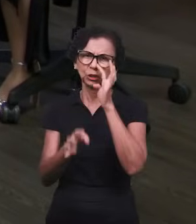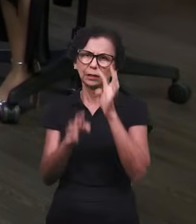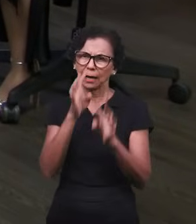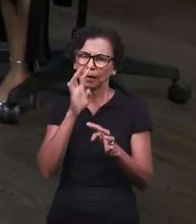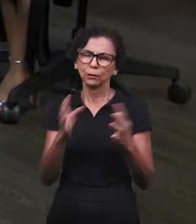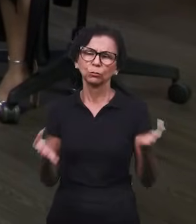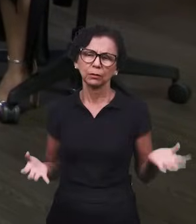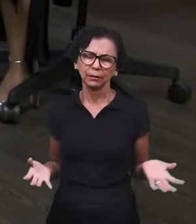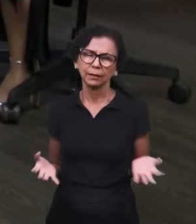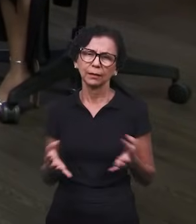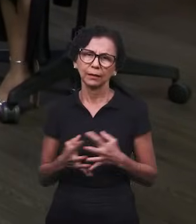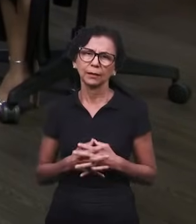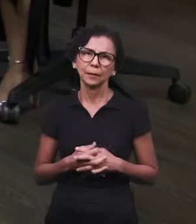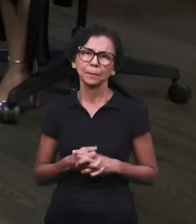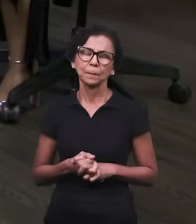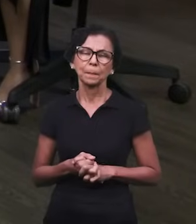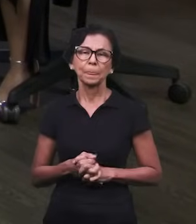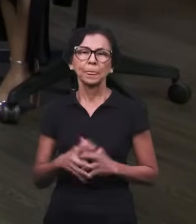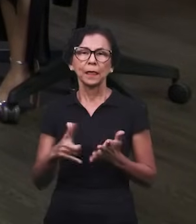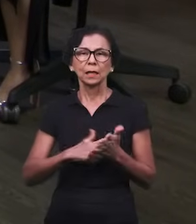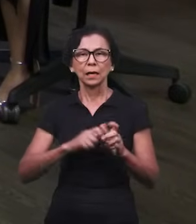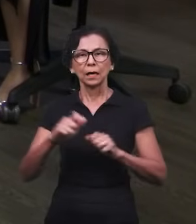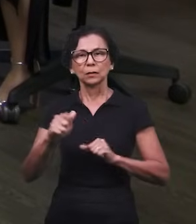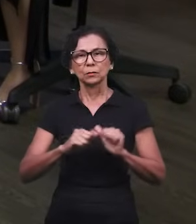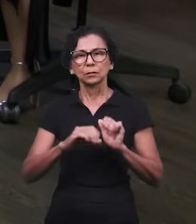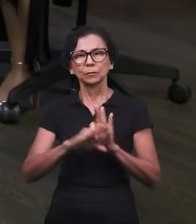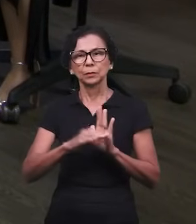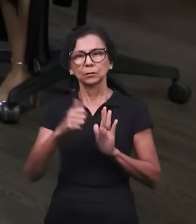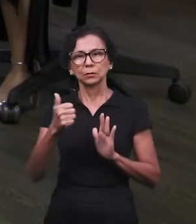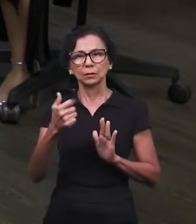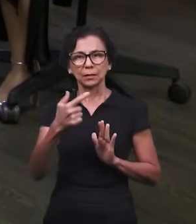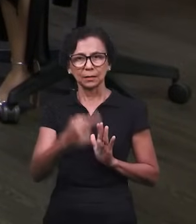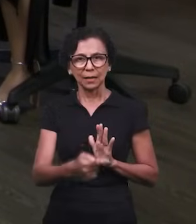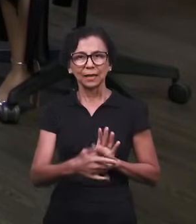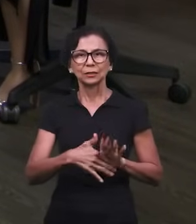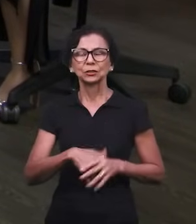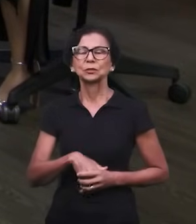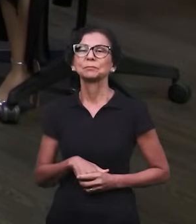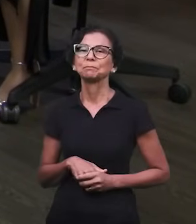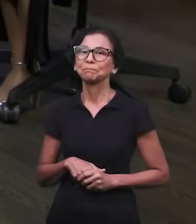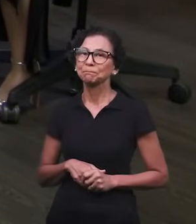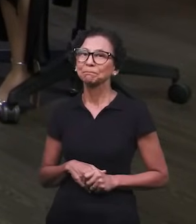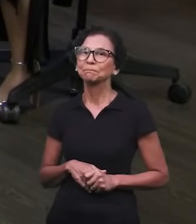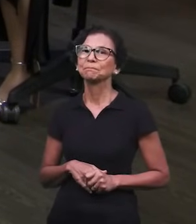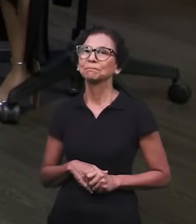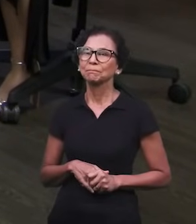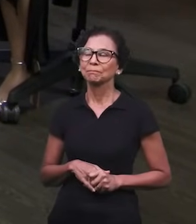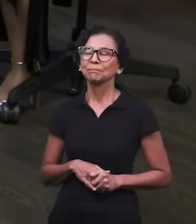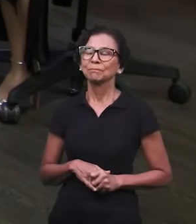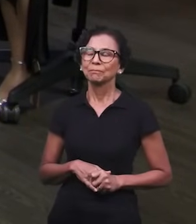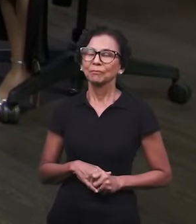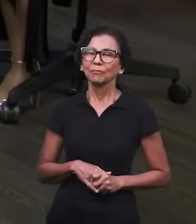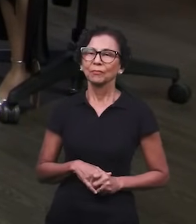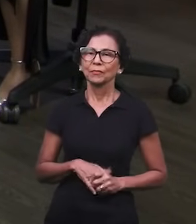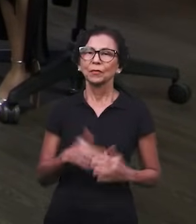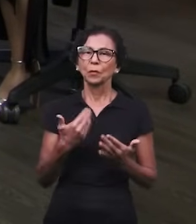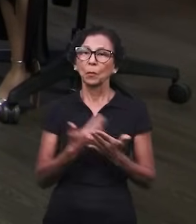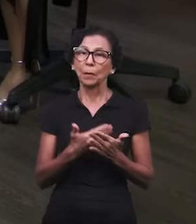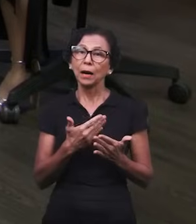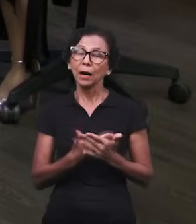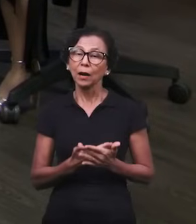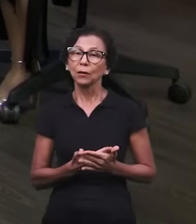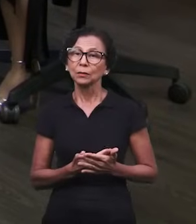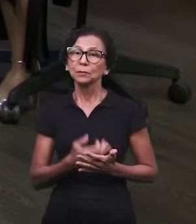aula, Paulo em Atenas, lá em Atos 17, é uma aula para o jovem na universidade. Eu vou aproveitar e